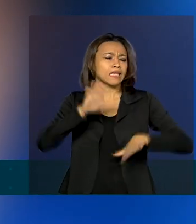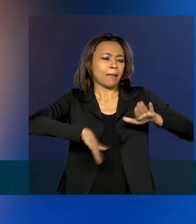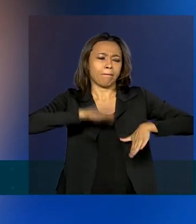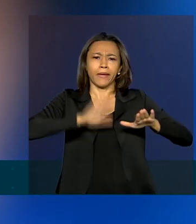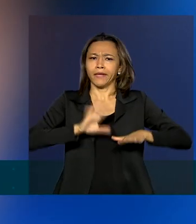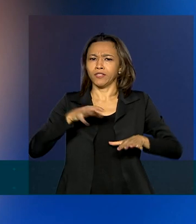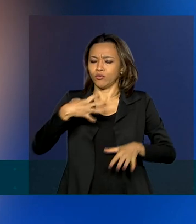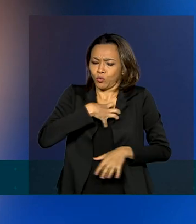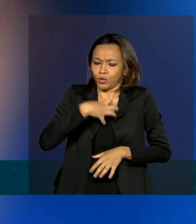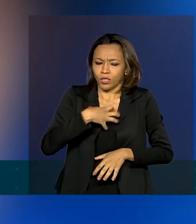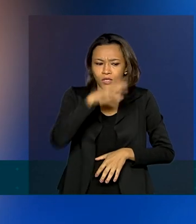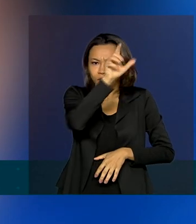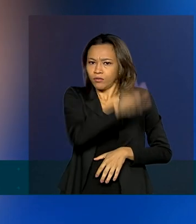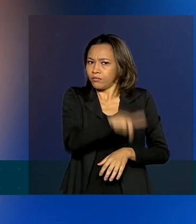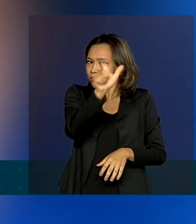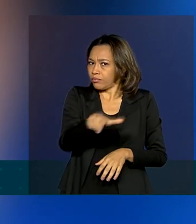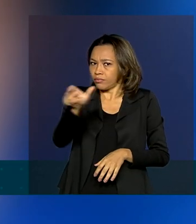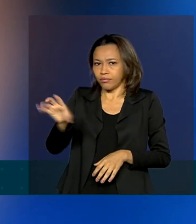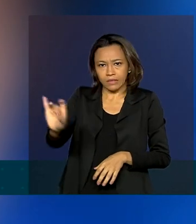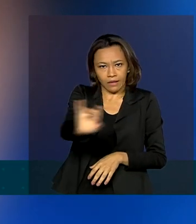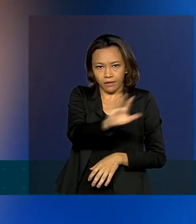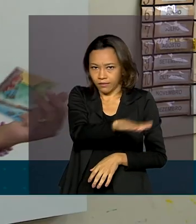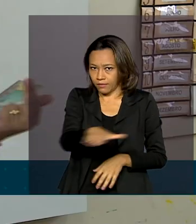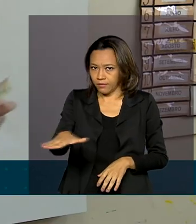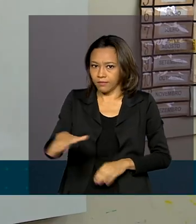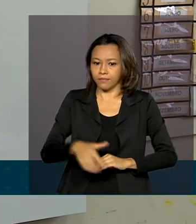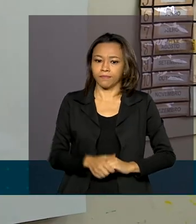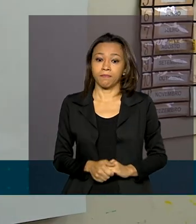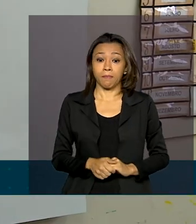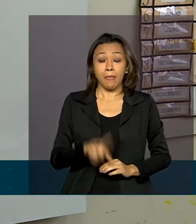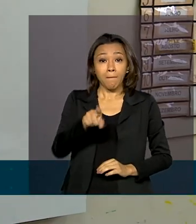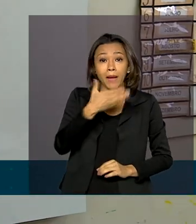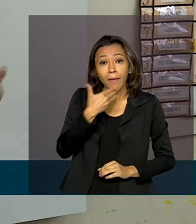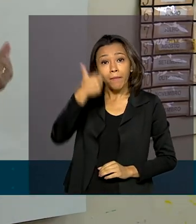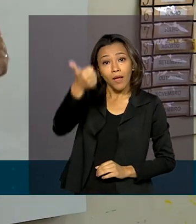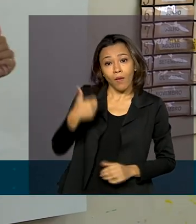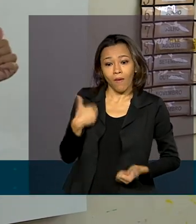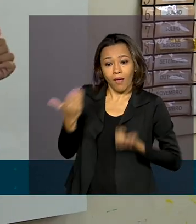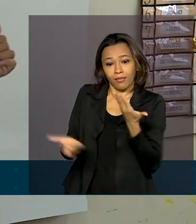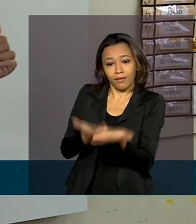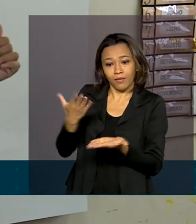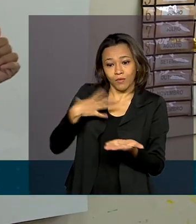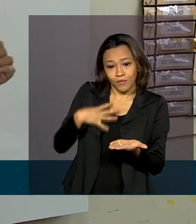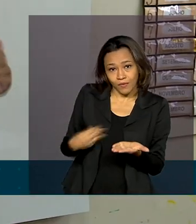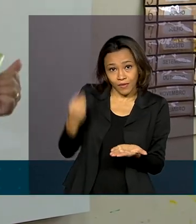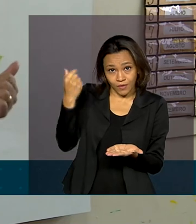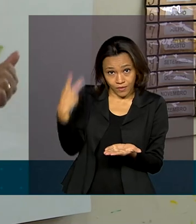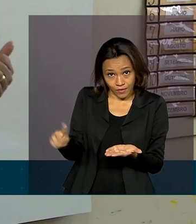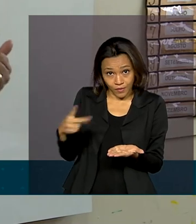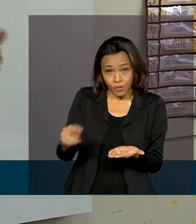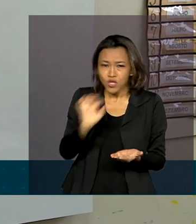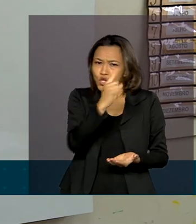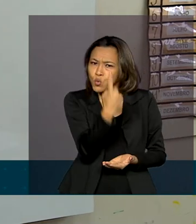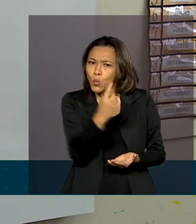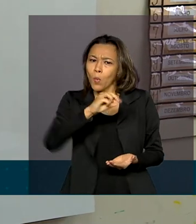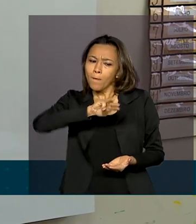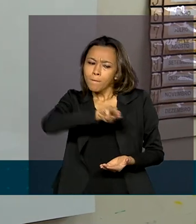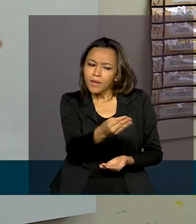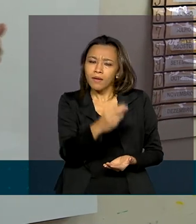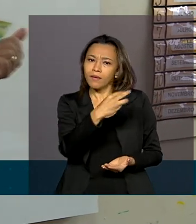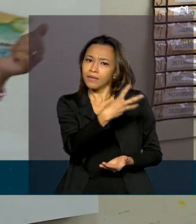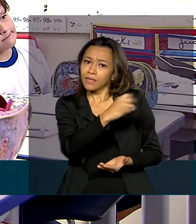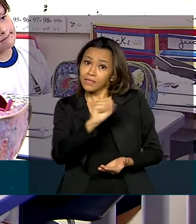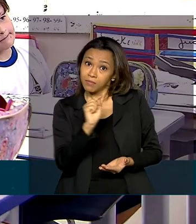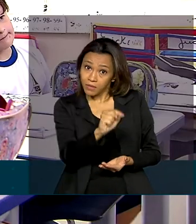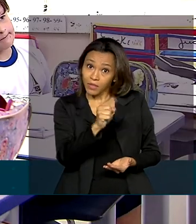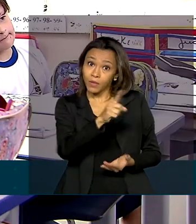características e particularidades da criança. Para atender melhor os filhos da Cíntia e outros 1 milhão e 300 mil